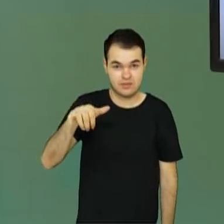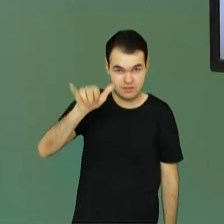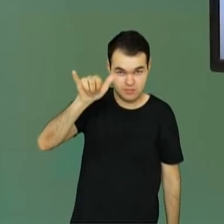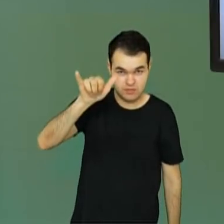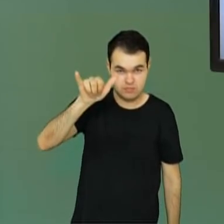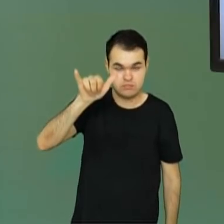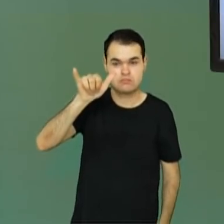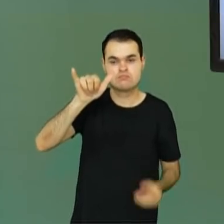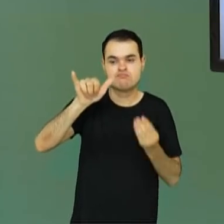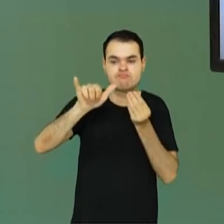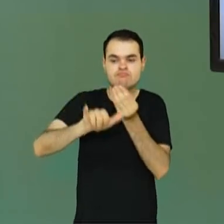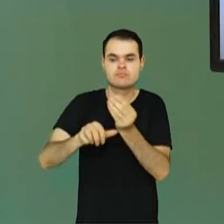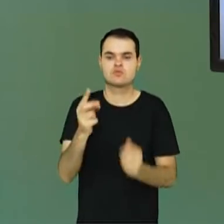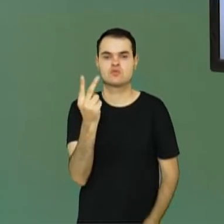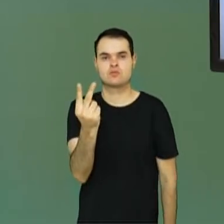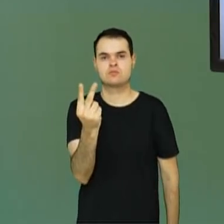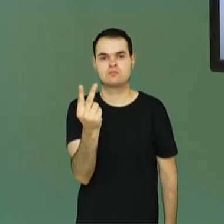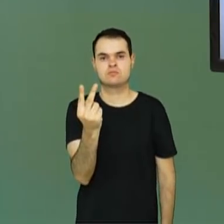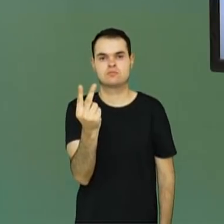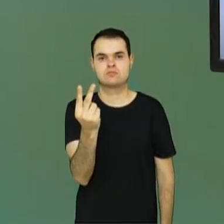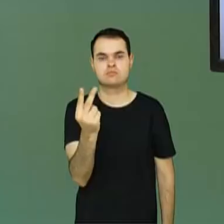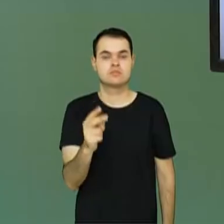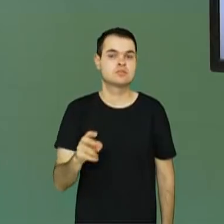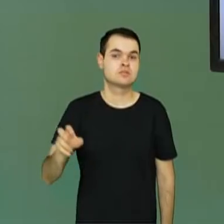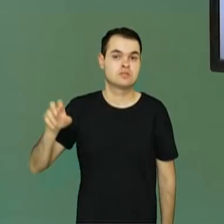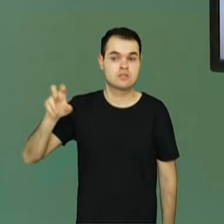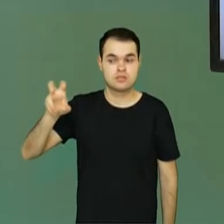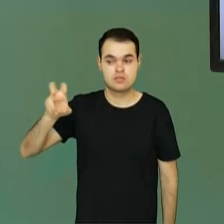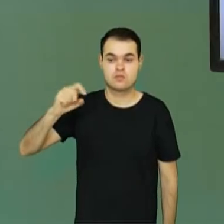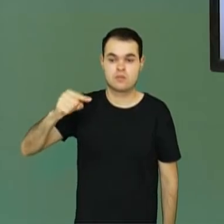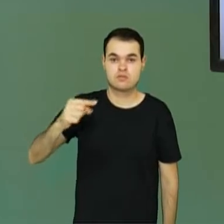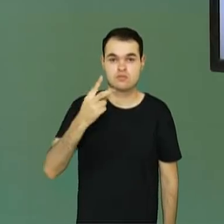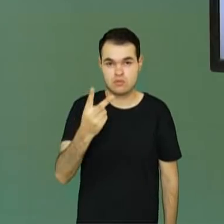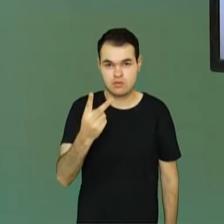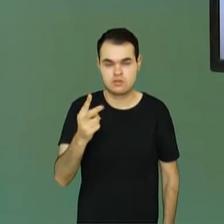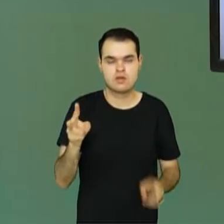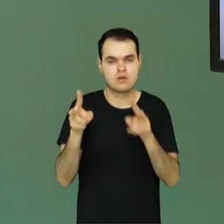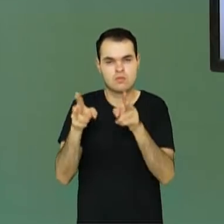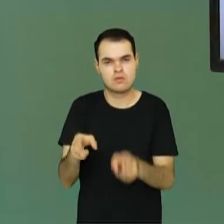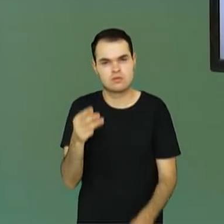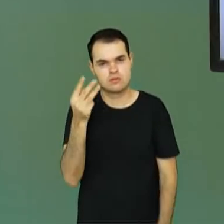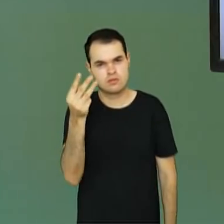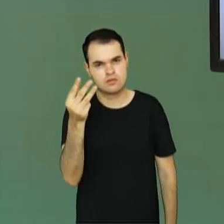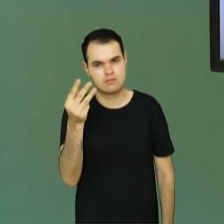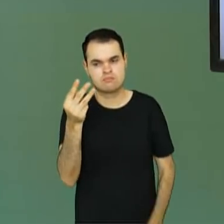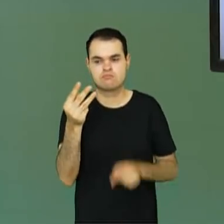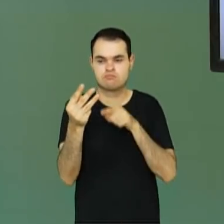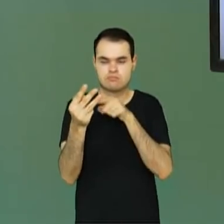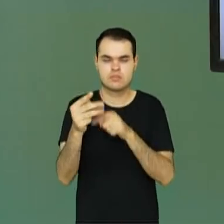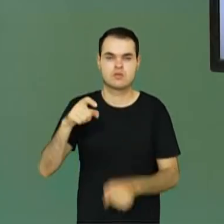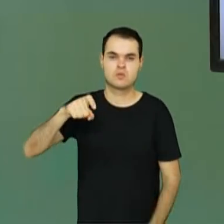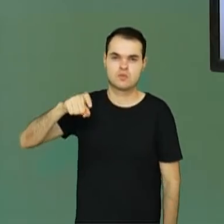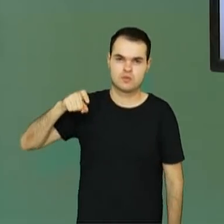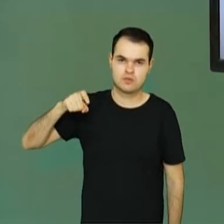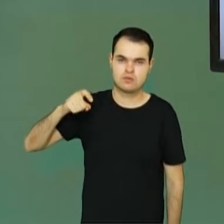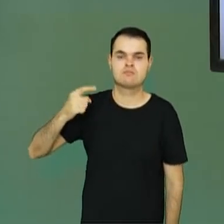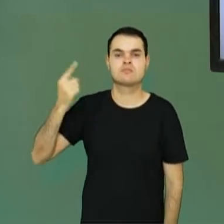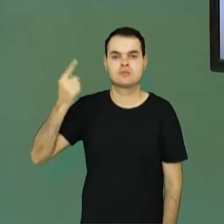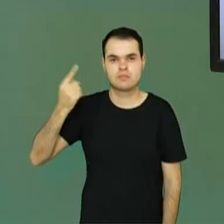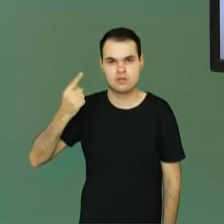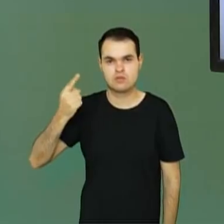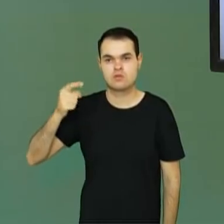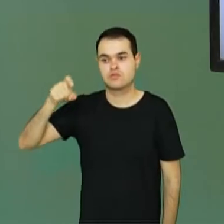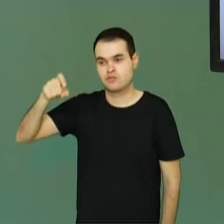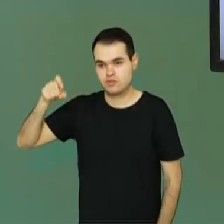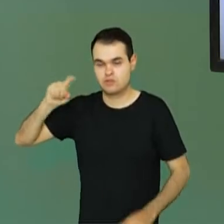E coloco o 2 no lugar do y. Então fica o quê? 5 menos 2, x igual a 3. E a minha solução, primeiro x e